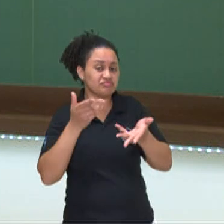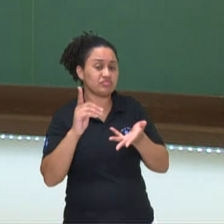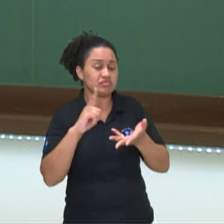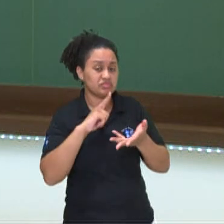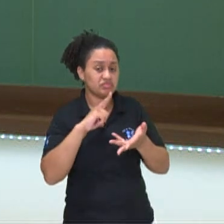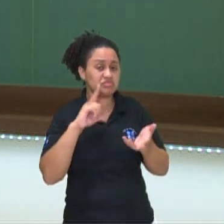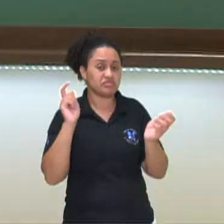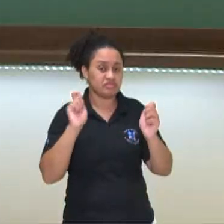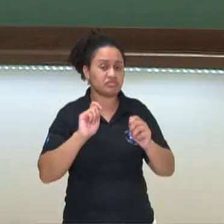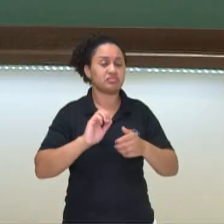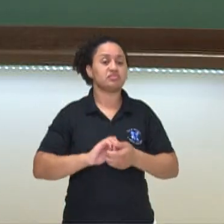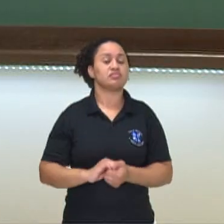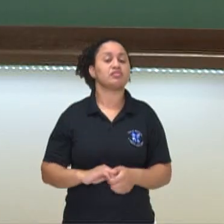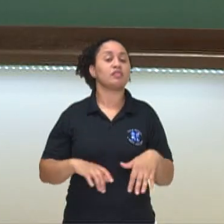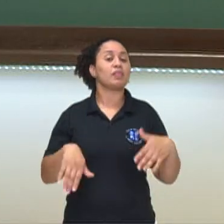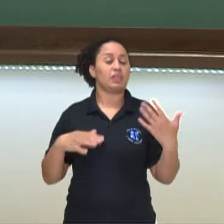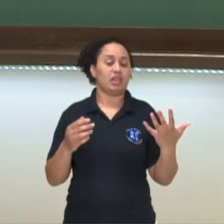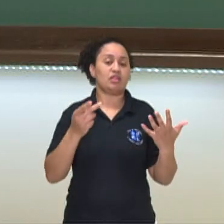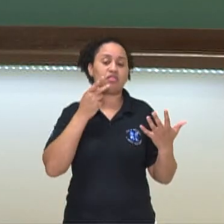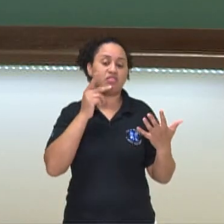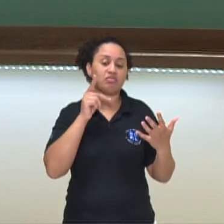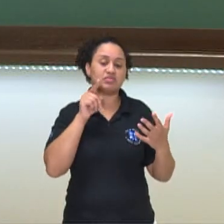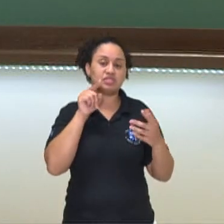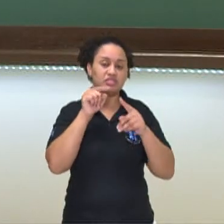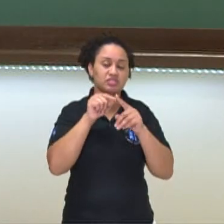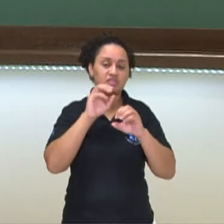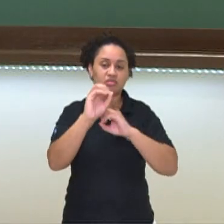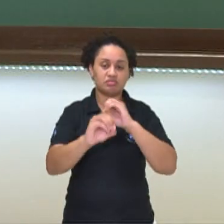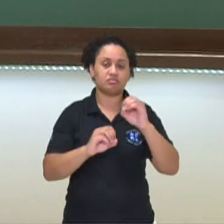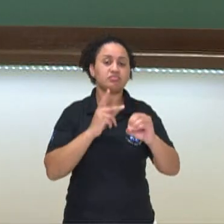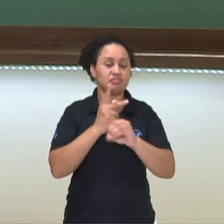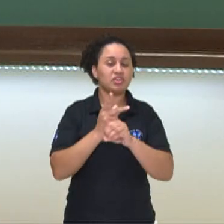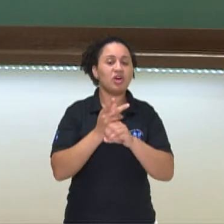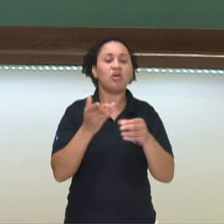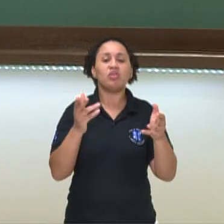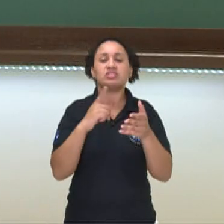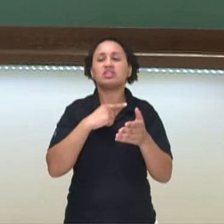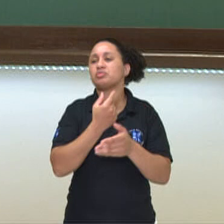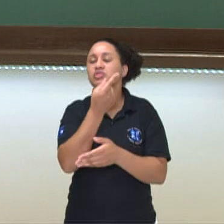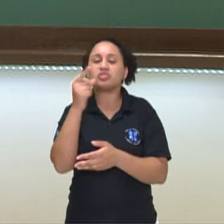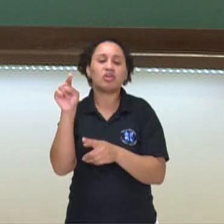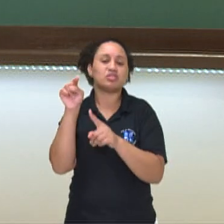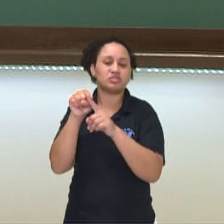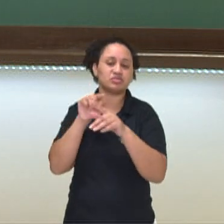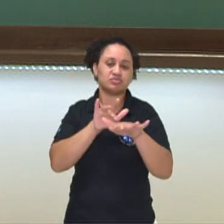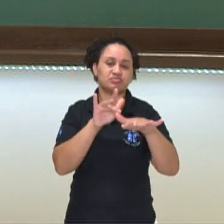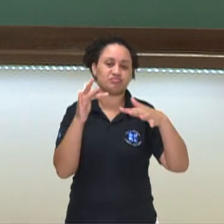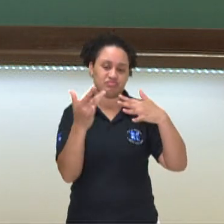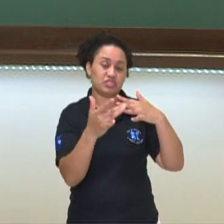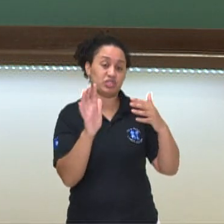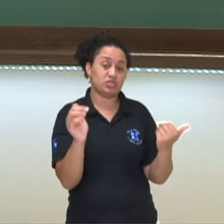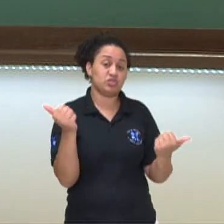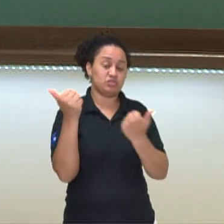si. Quando falamos dessa rede social, nós atualmente temos outras redes sociais